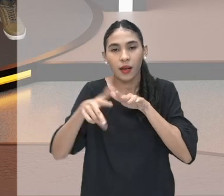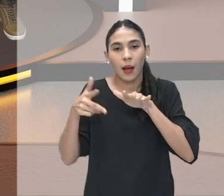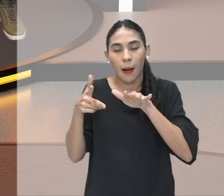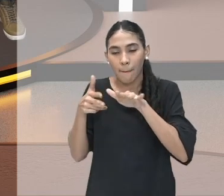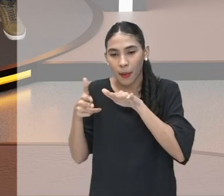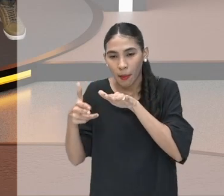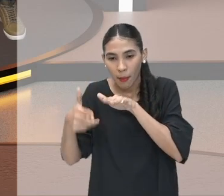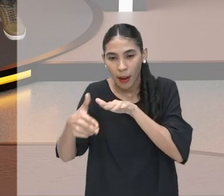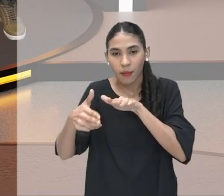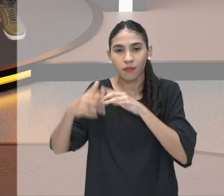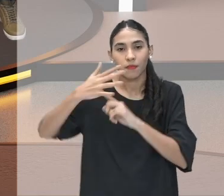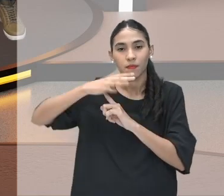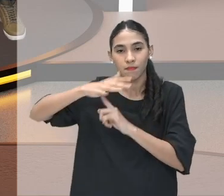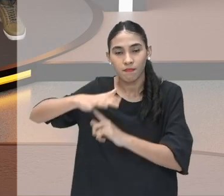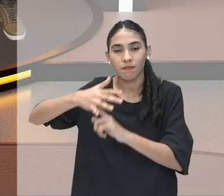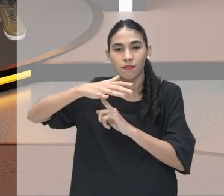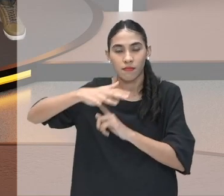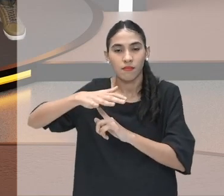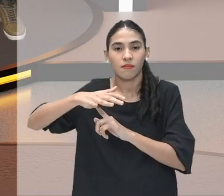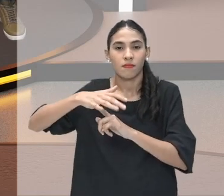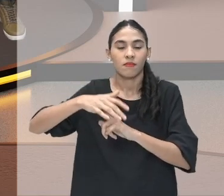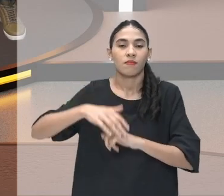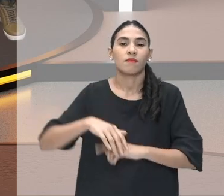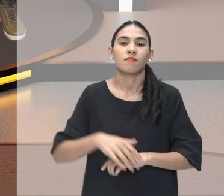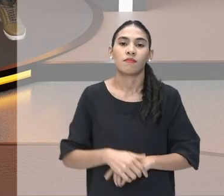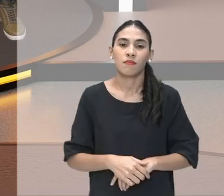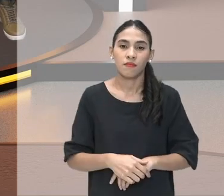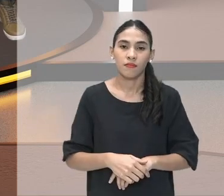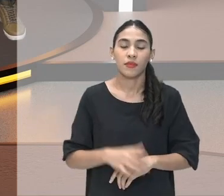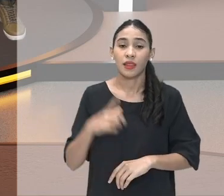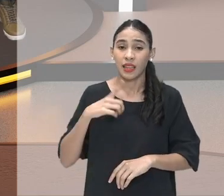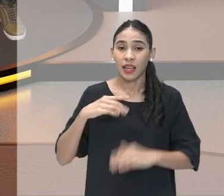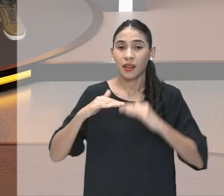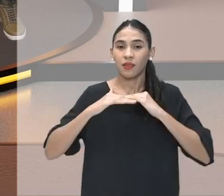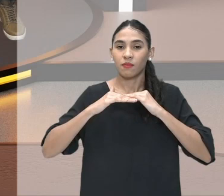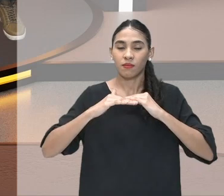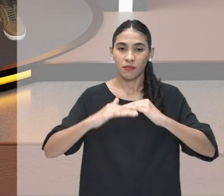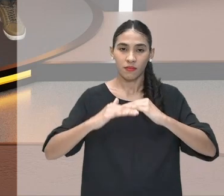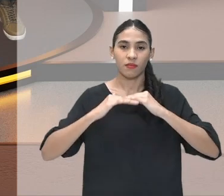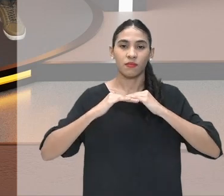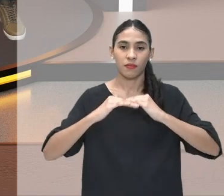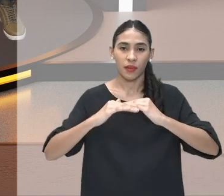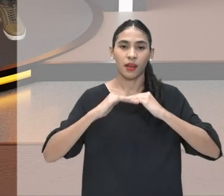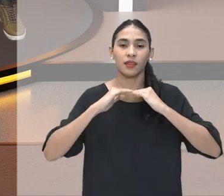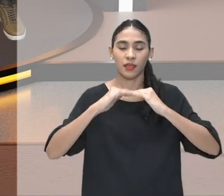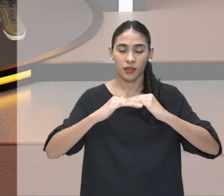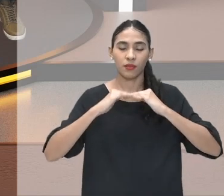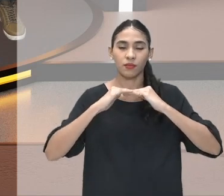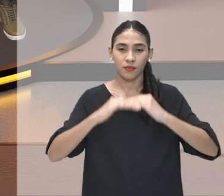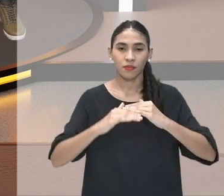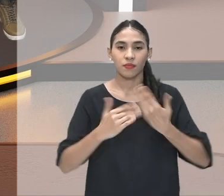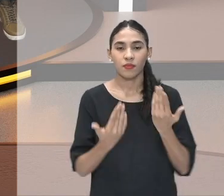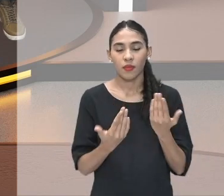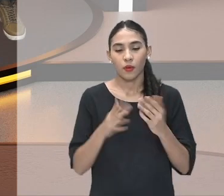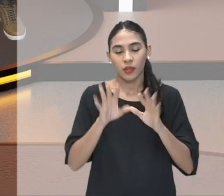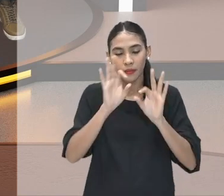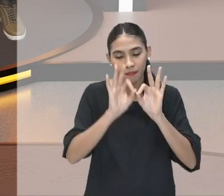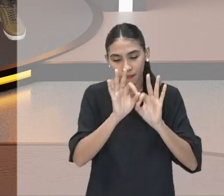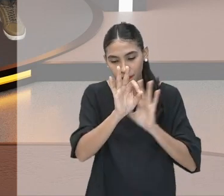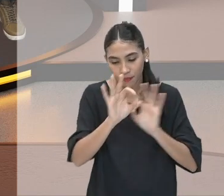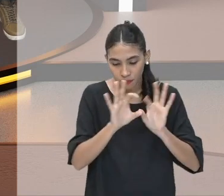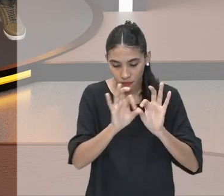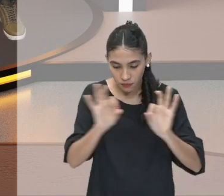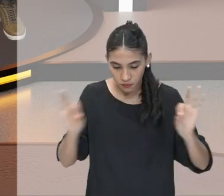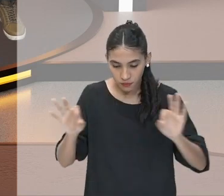vai talhar a roupa e vai ter um padrão, né? Você vai ter uma forma ali que você vai medir e você vai